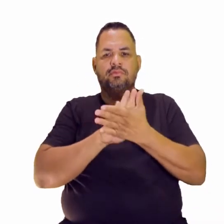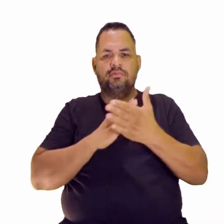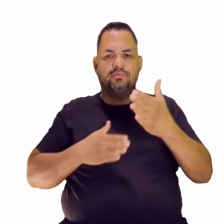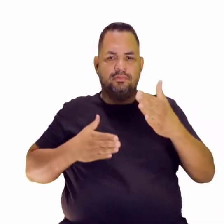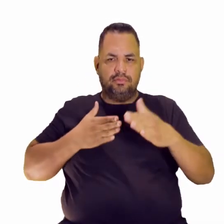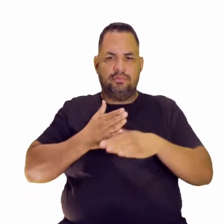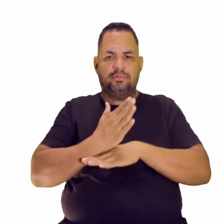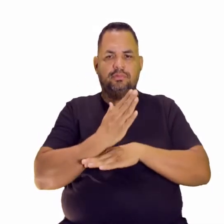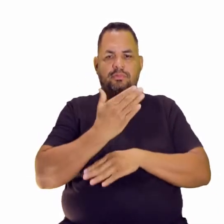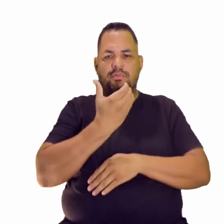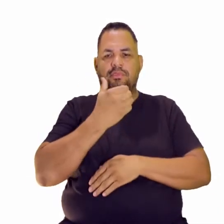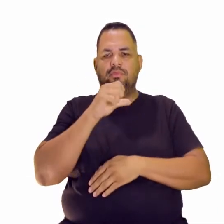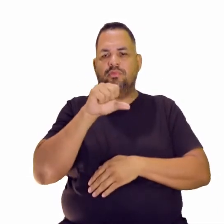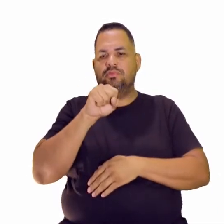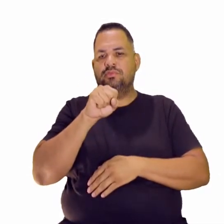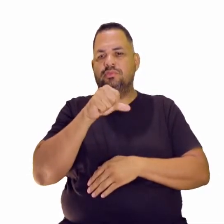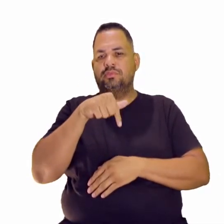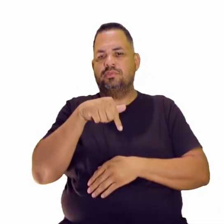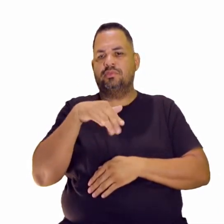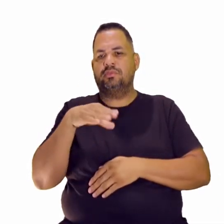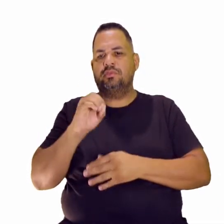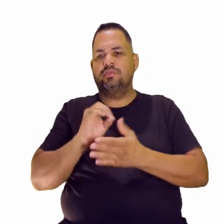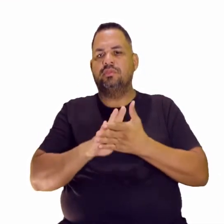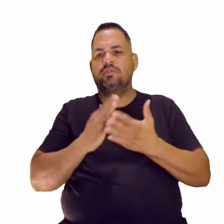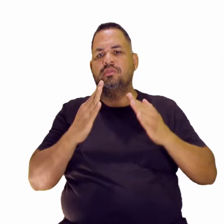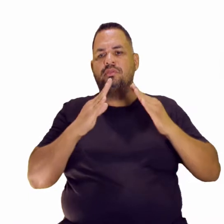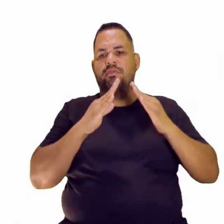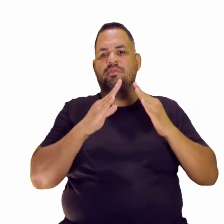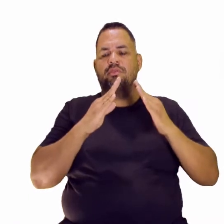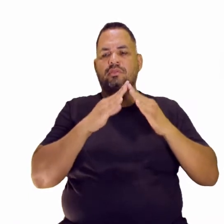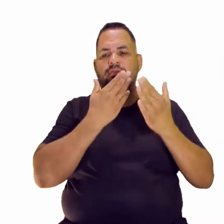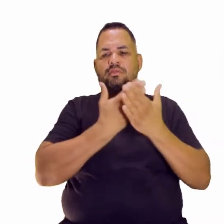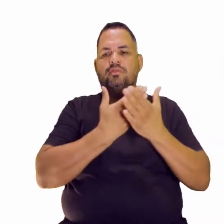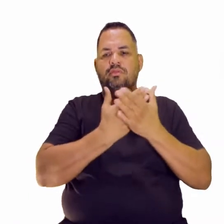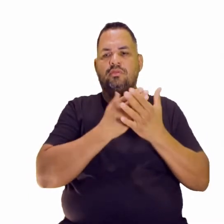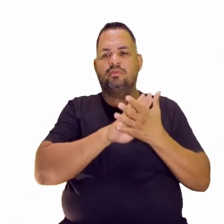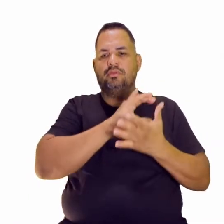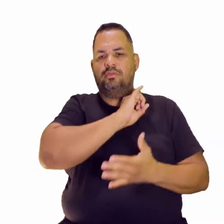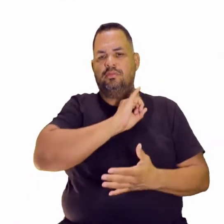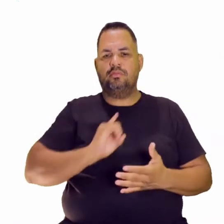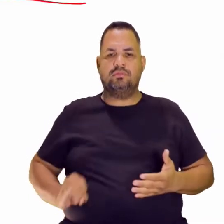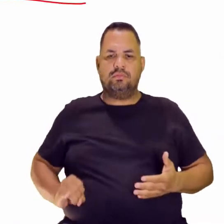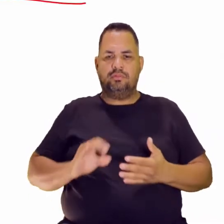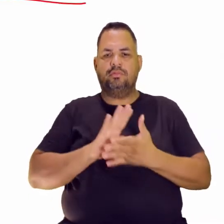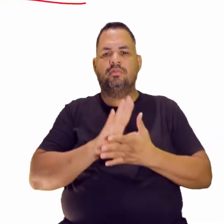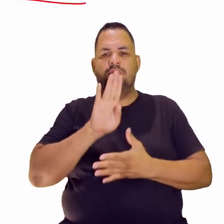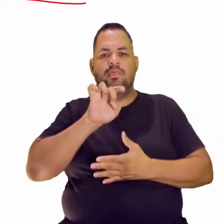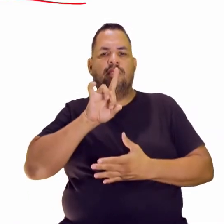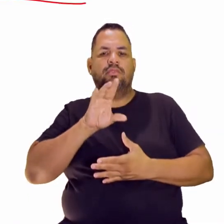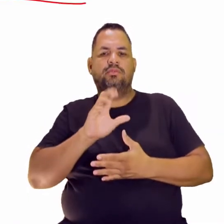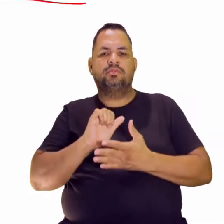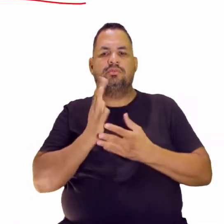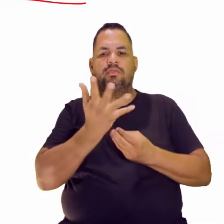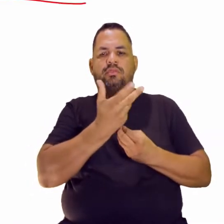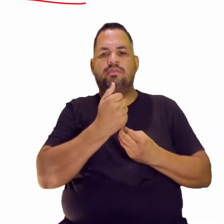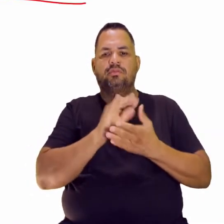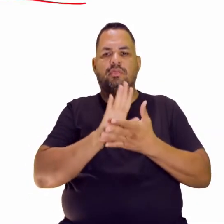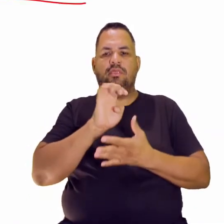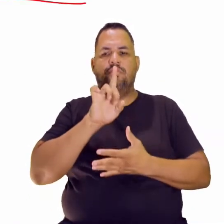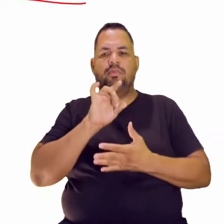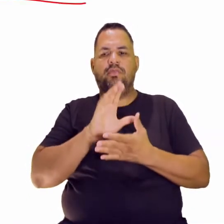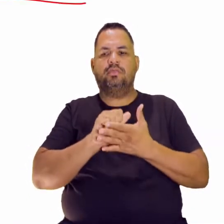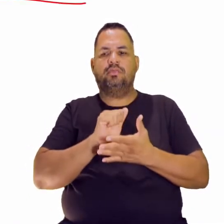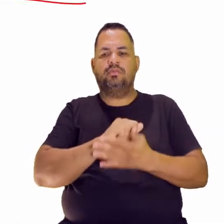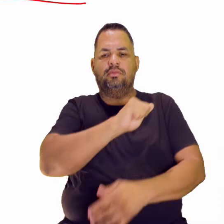em 1879 na Academia Imperial de Belas Artes, a AIBA, no Rio de Janeiro.